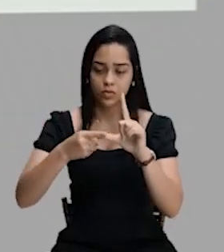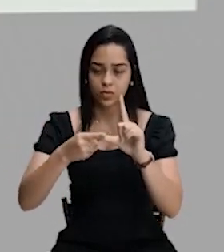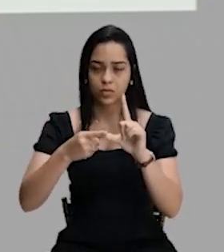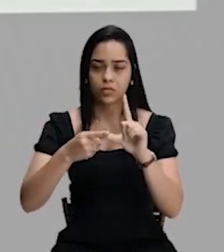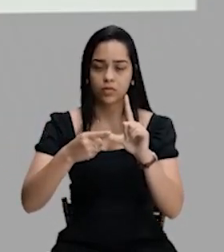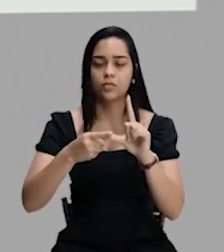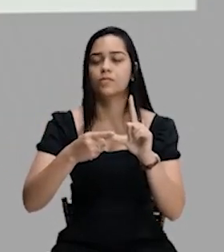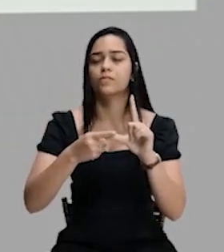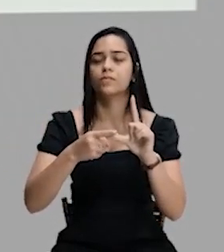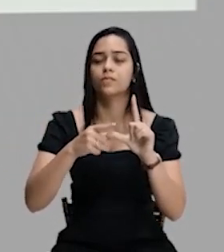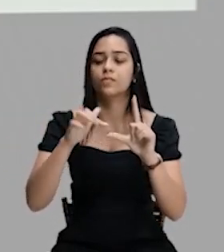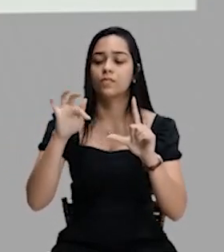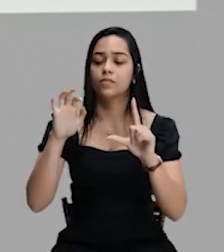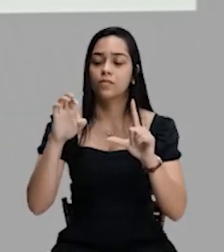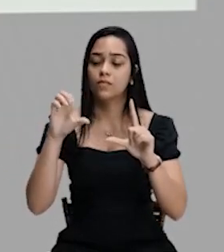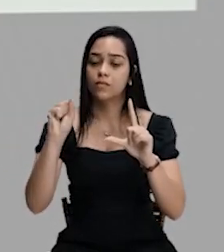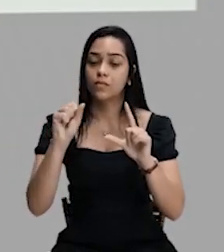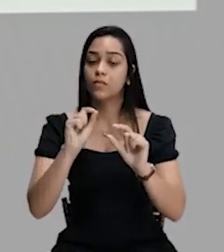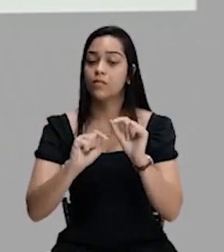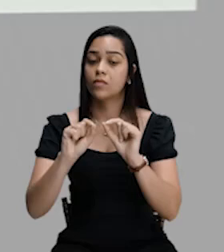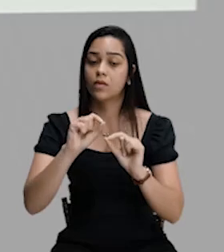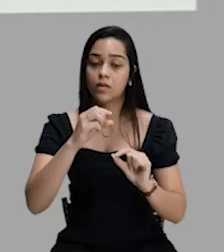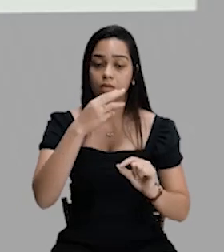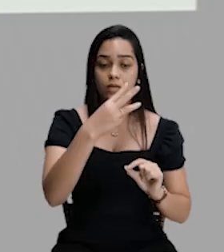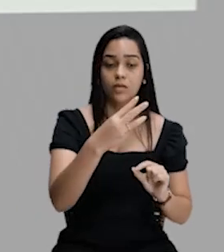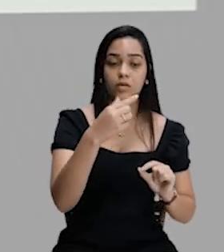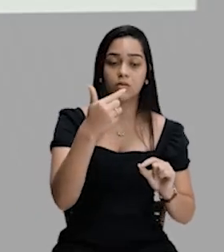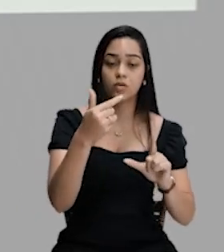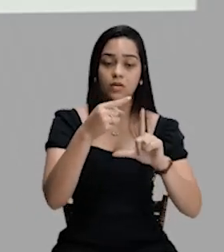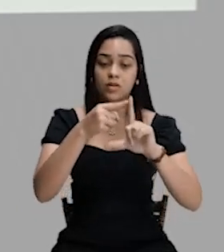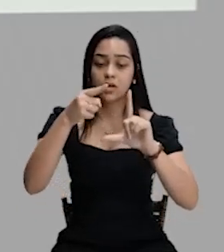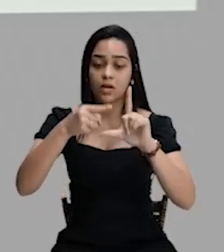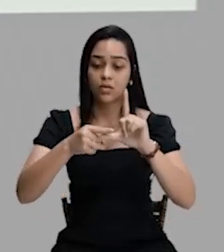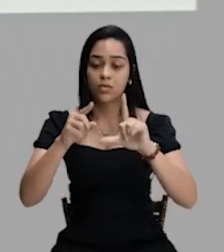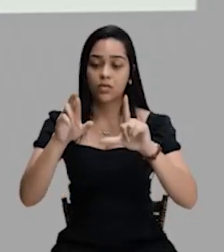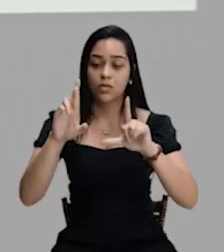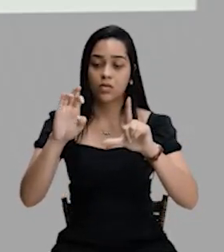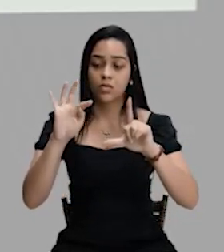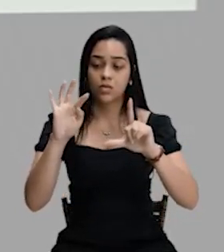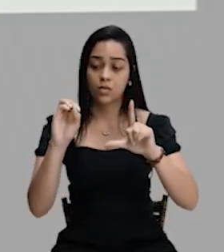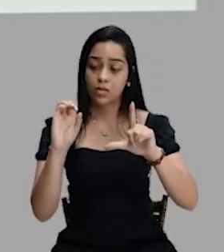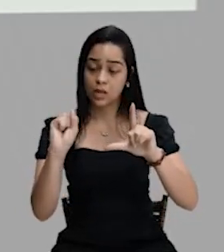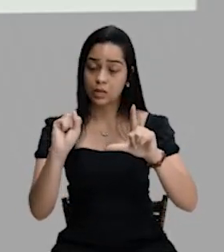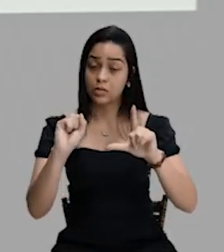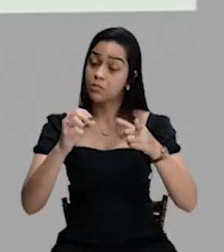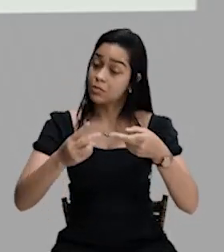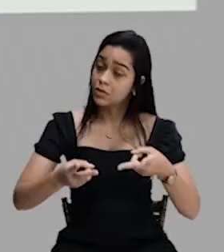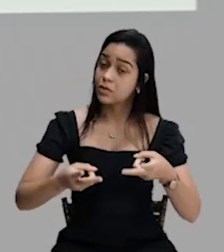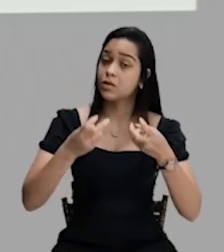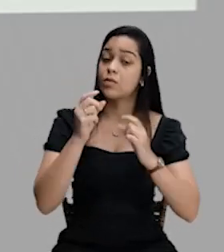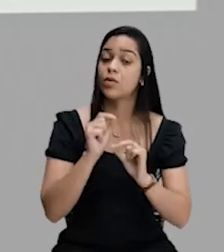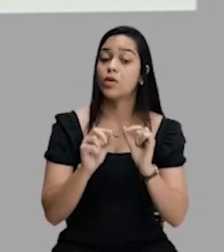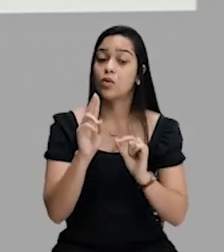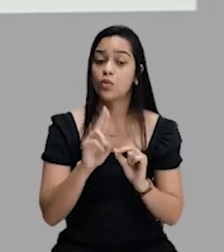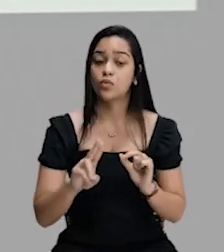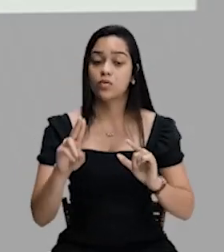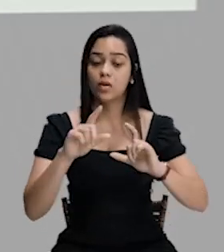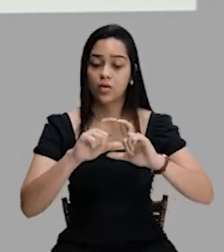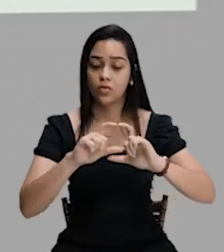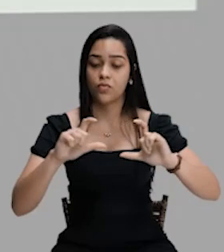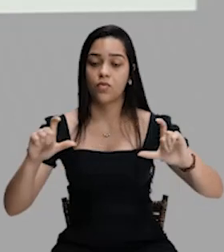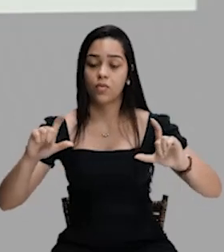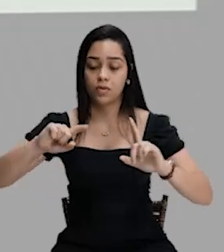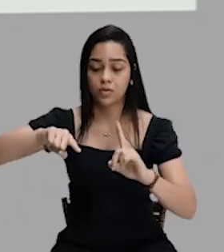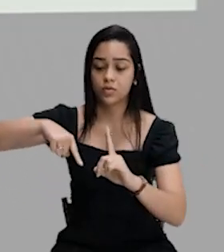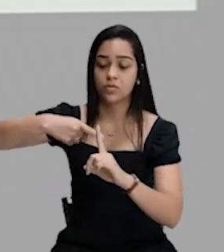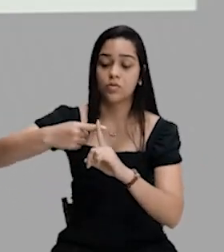das faces é 32 ângulos retos olha veja que aqui a gente vai usar a fórmula da